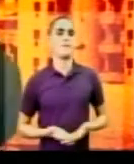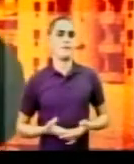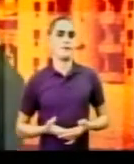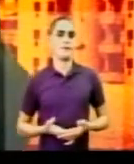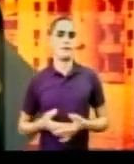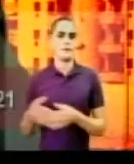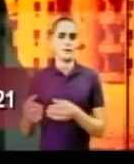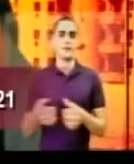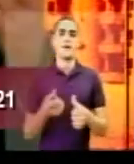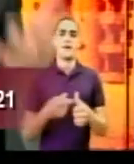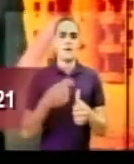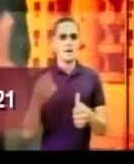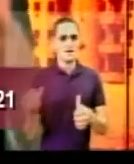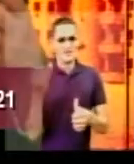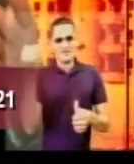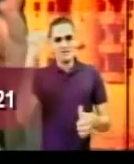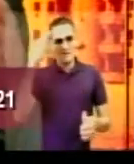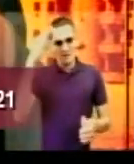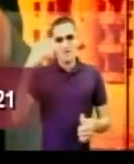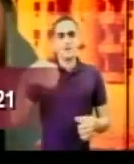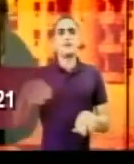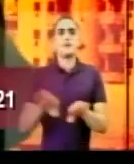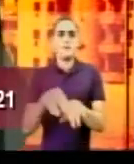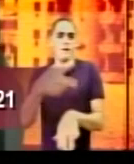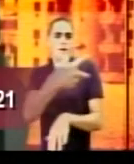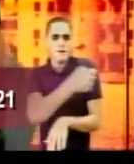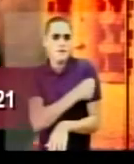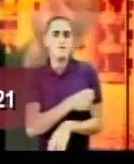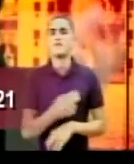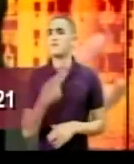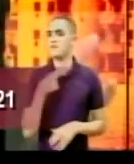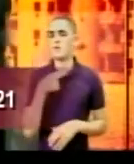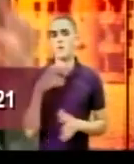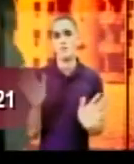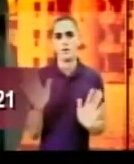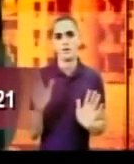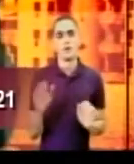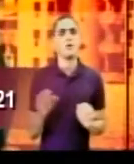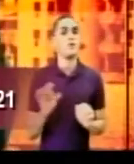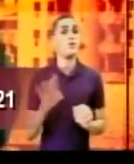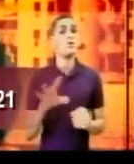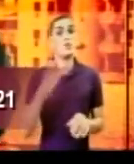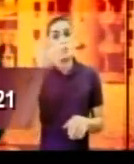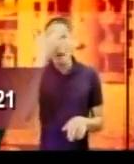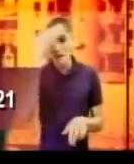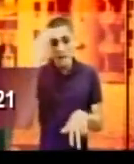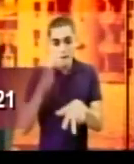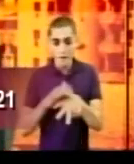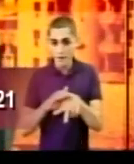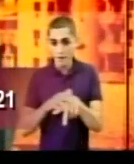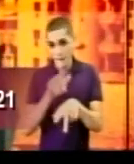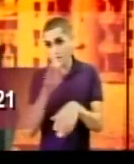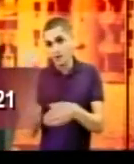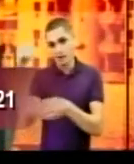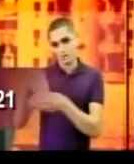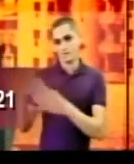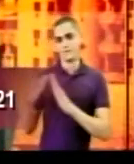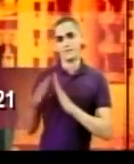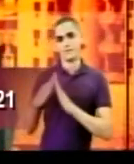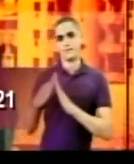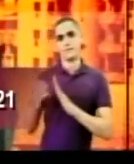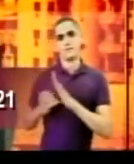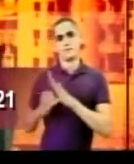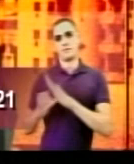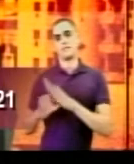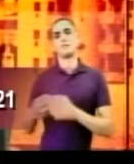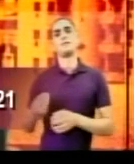Covid. Ele pode vir ter contato com um paciente Covid, mas ele não sabe se aquele